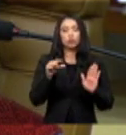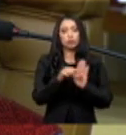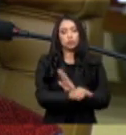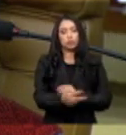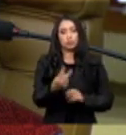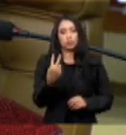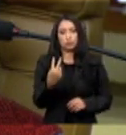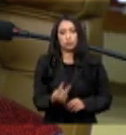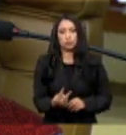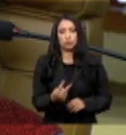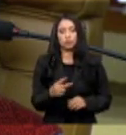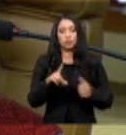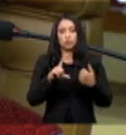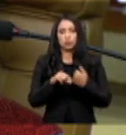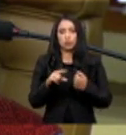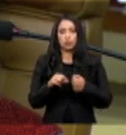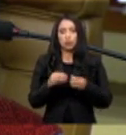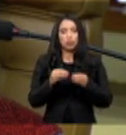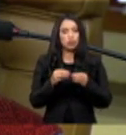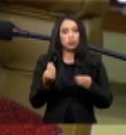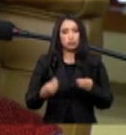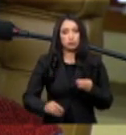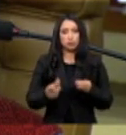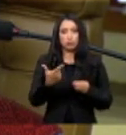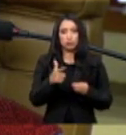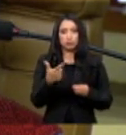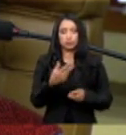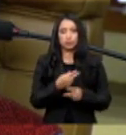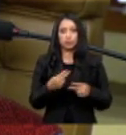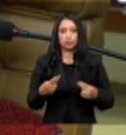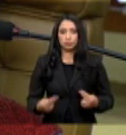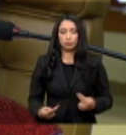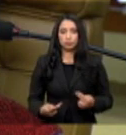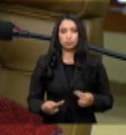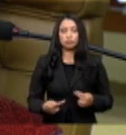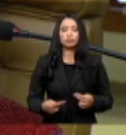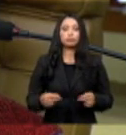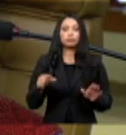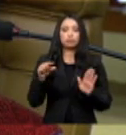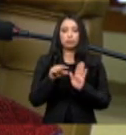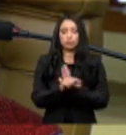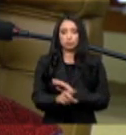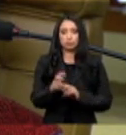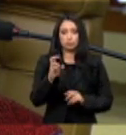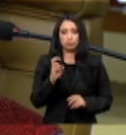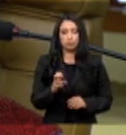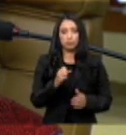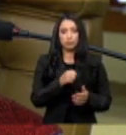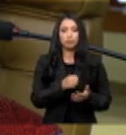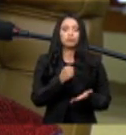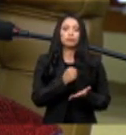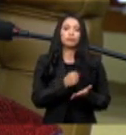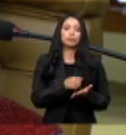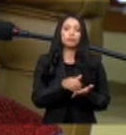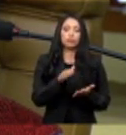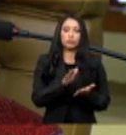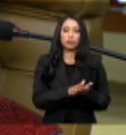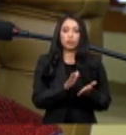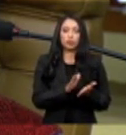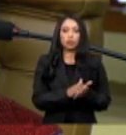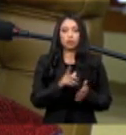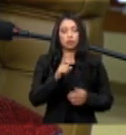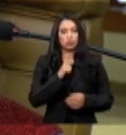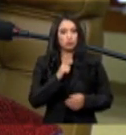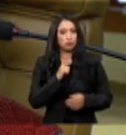deste artigo e sem prejuízo de outras obrigações. Parágrafo 5º. Ao contratado caberá gerir, substituir,